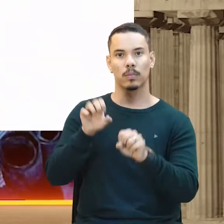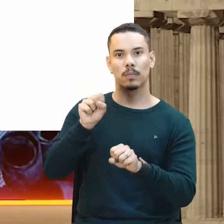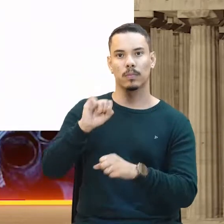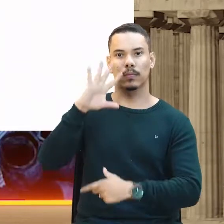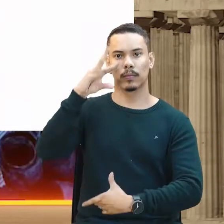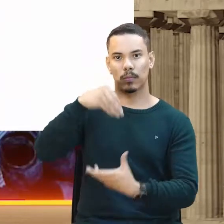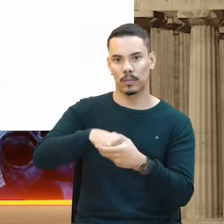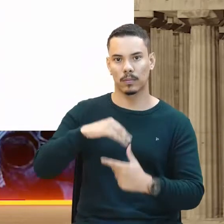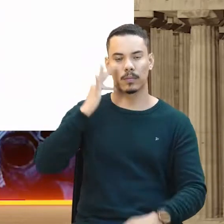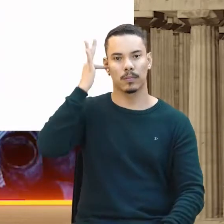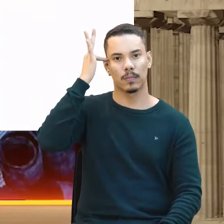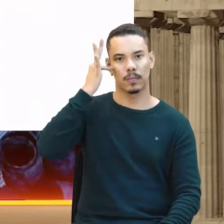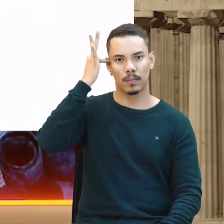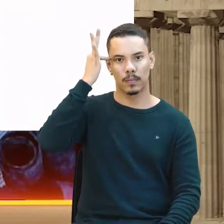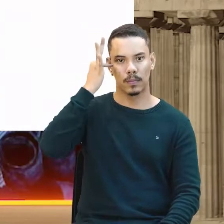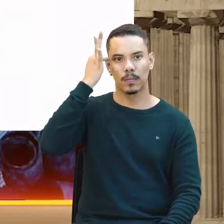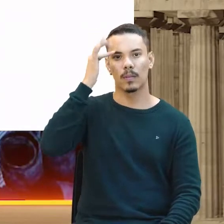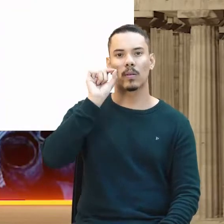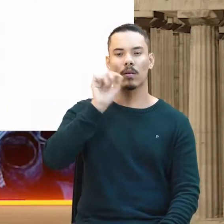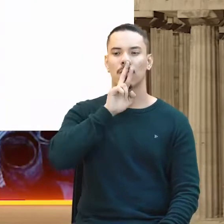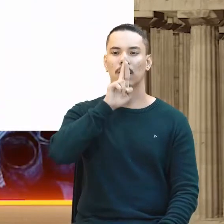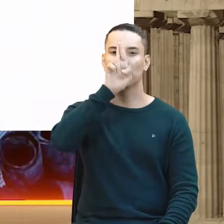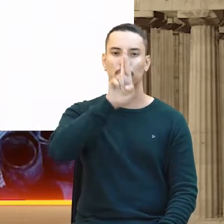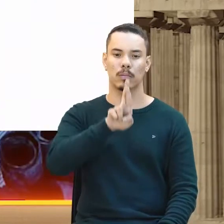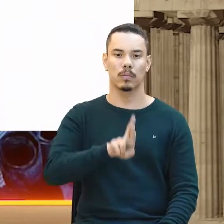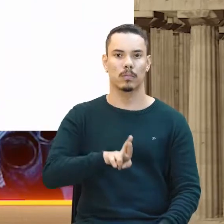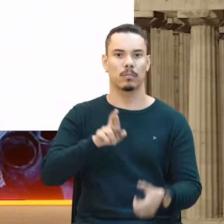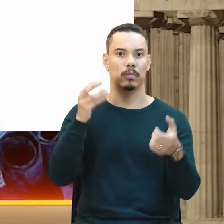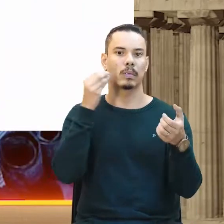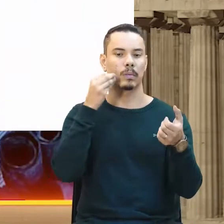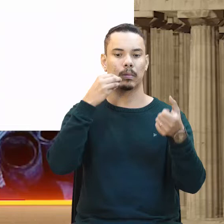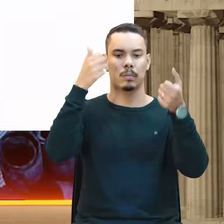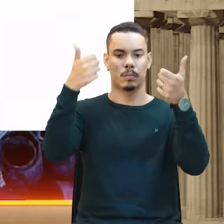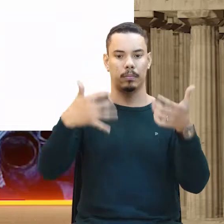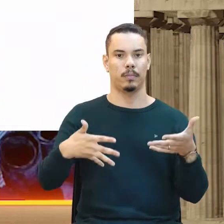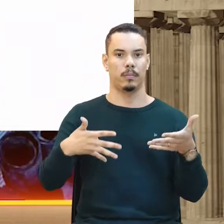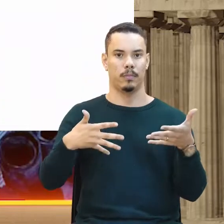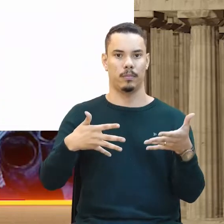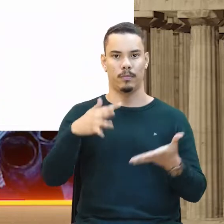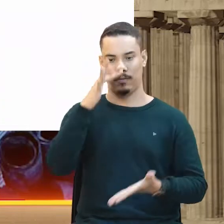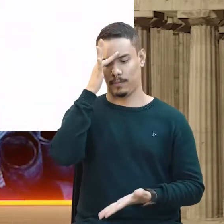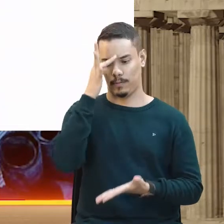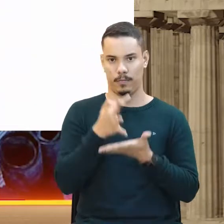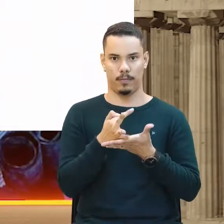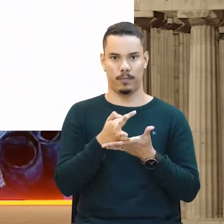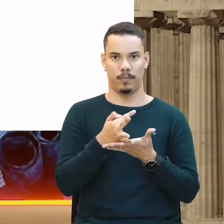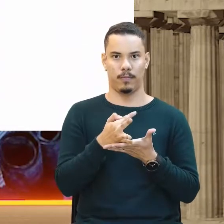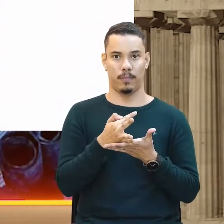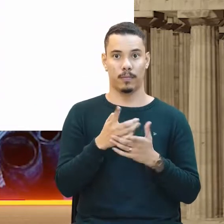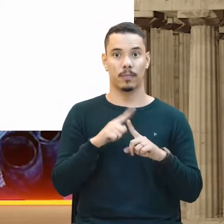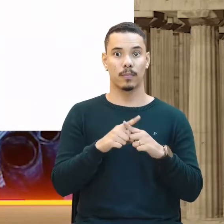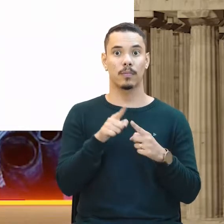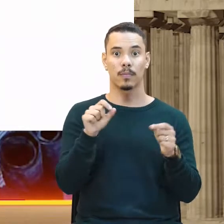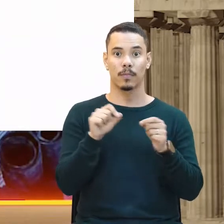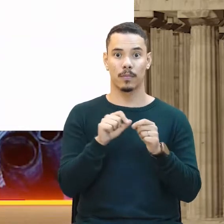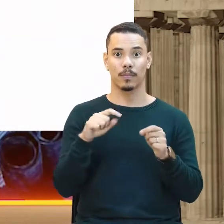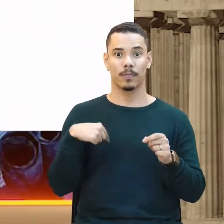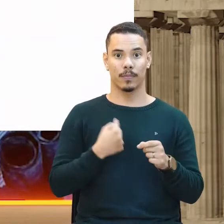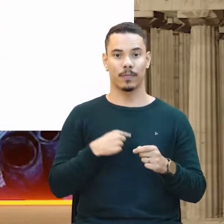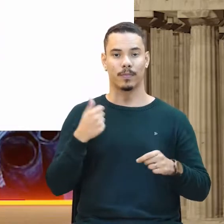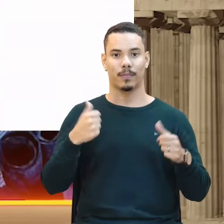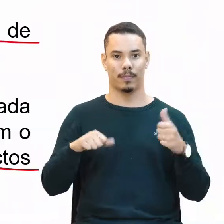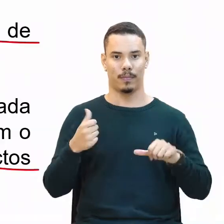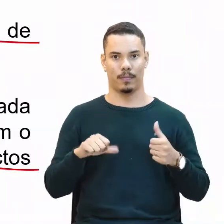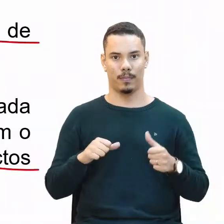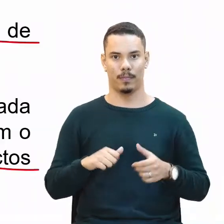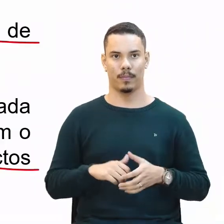da filosofia respostas para tentar explicar a fé. E é isso que nós vamos analisar nessa aula. Vamos